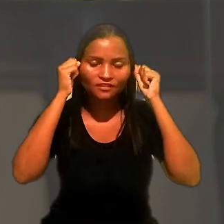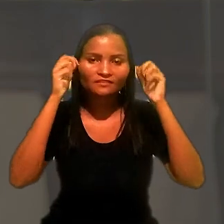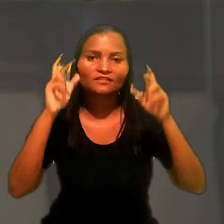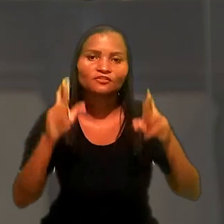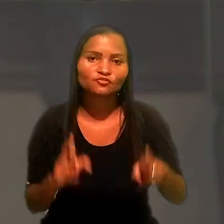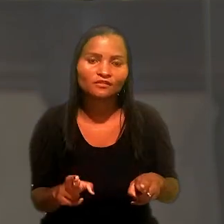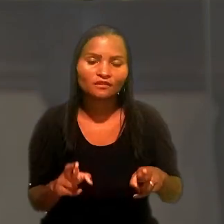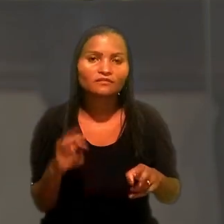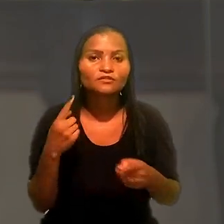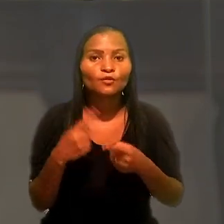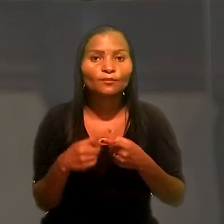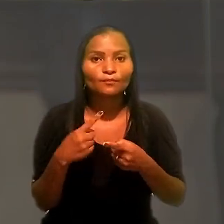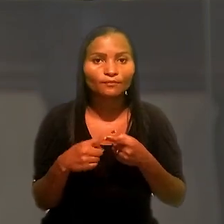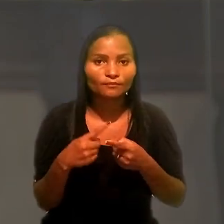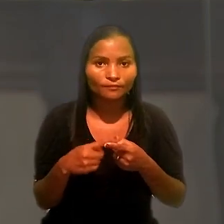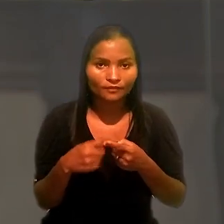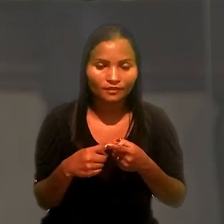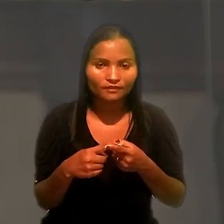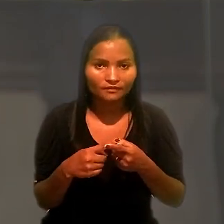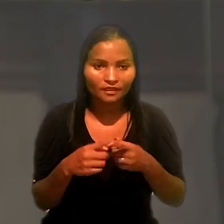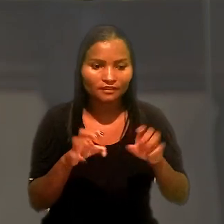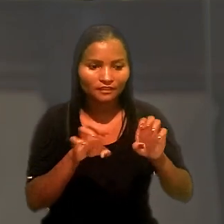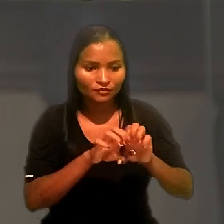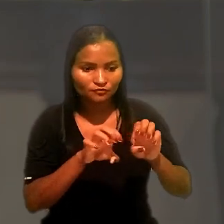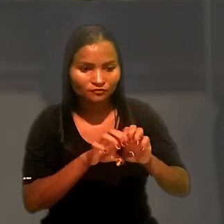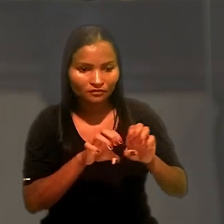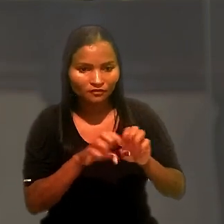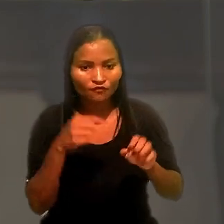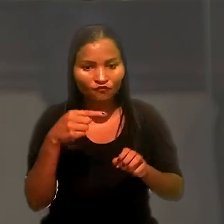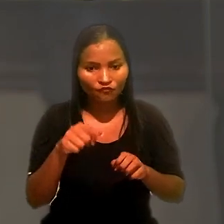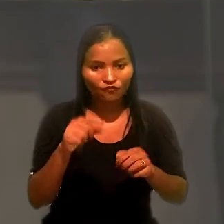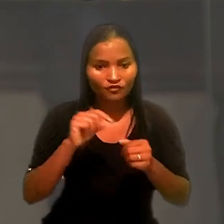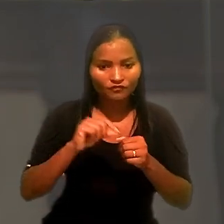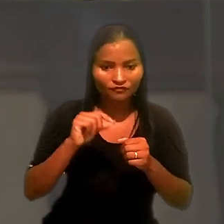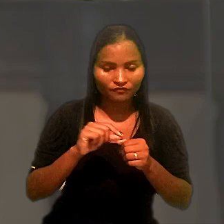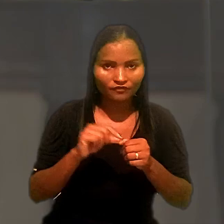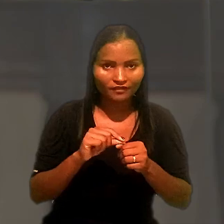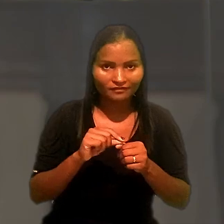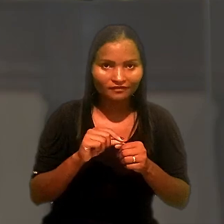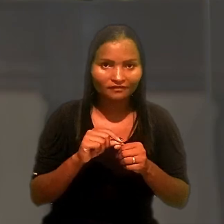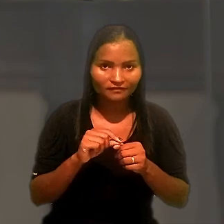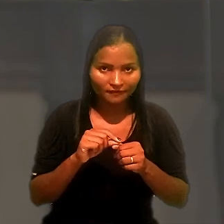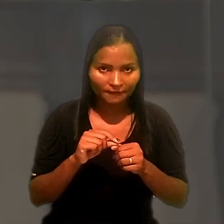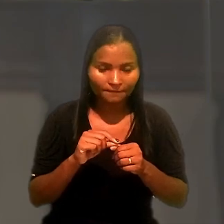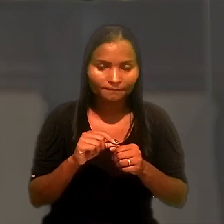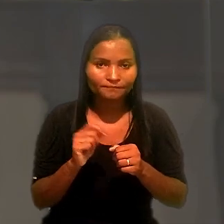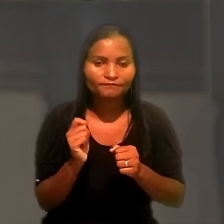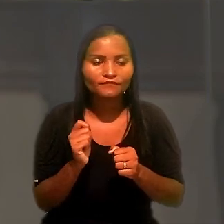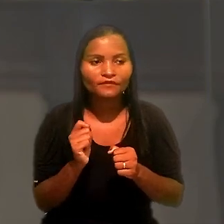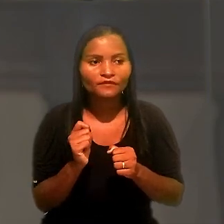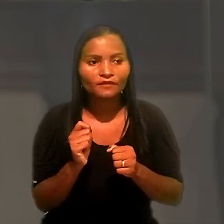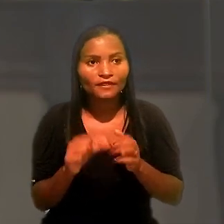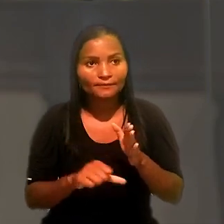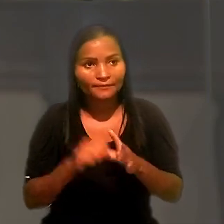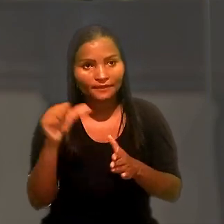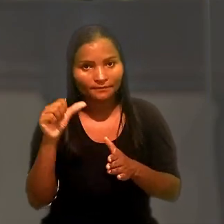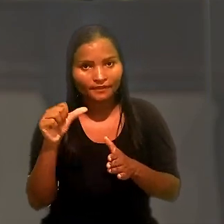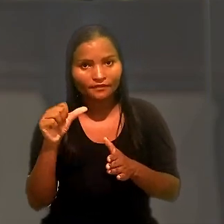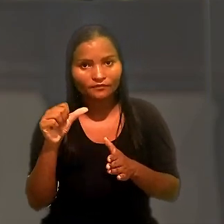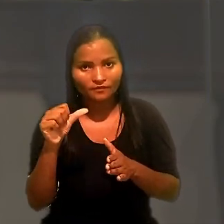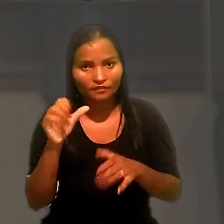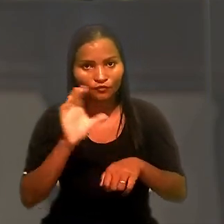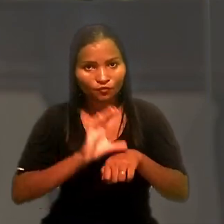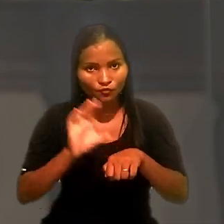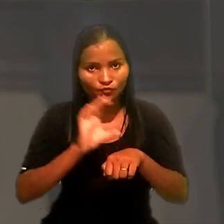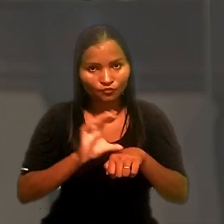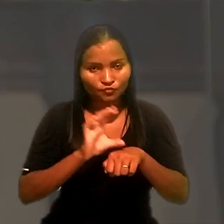Porque na estruturação que foi feita, e até hoje é seguida, o primeiro curso,